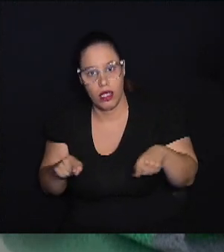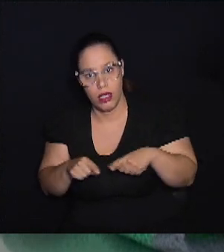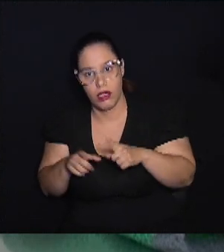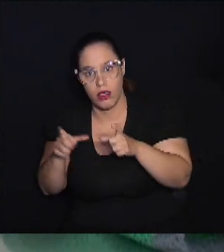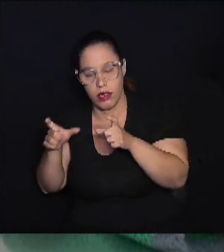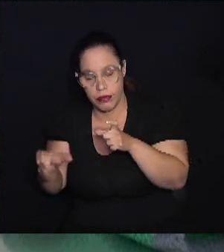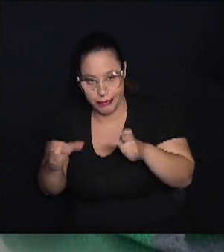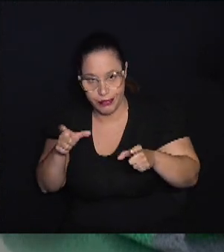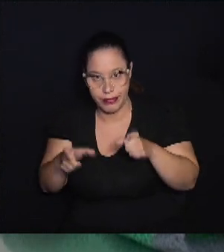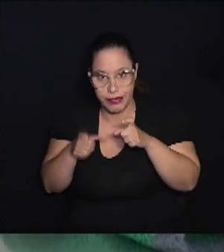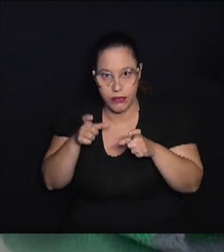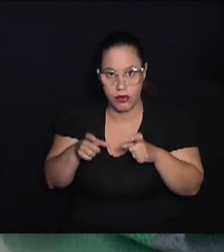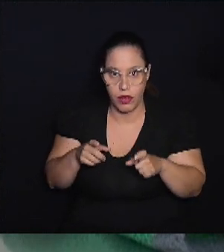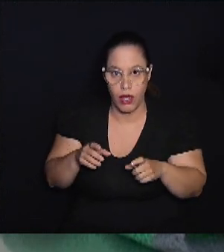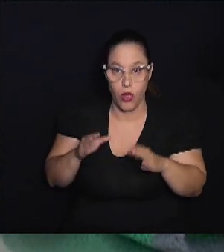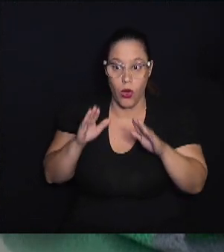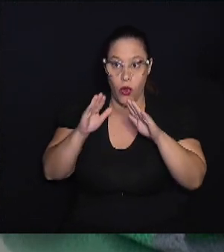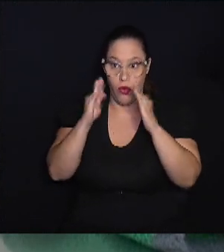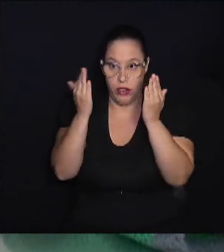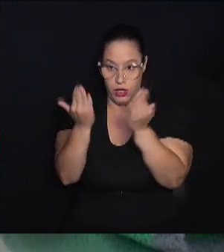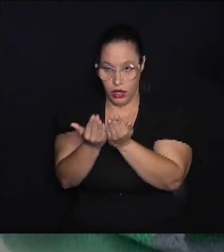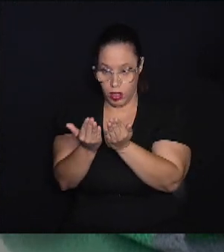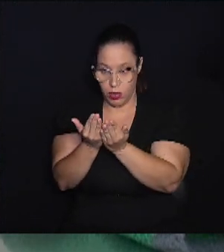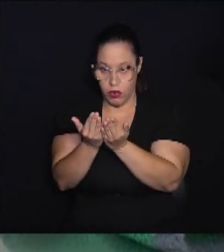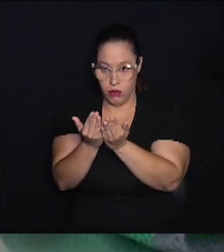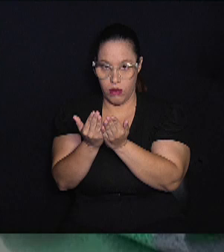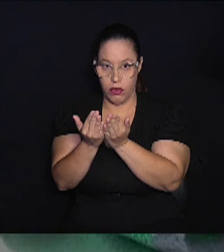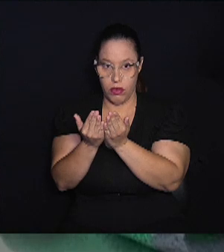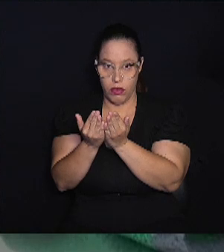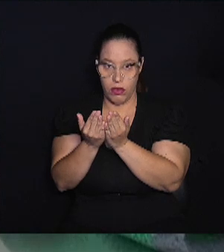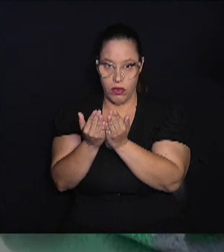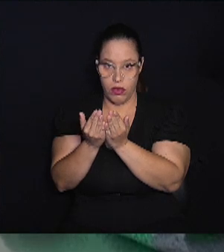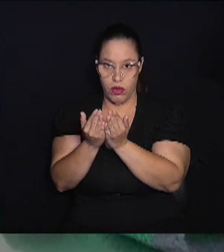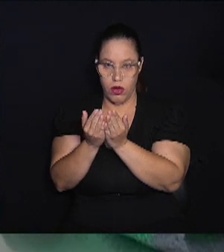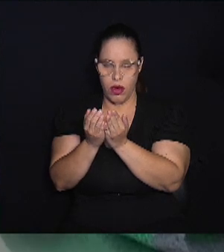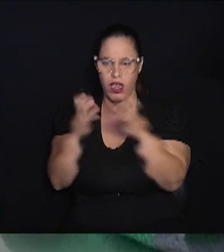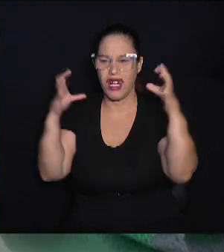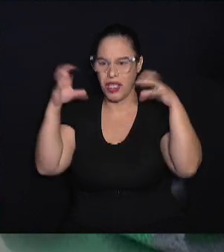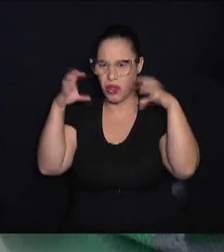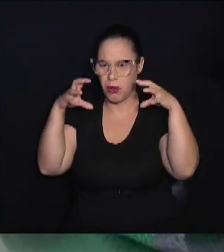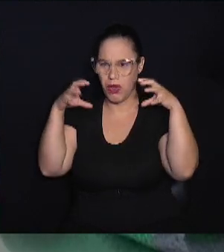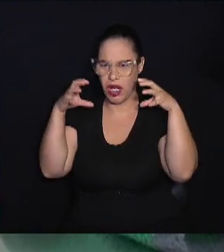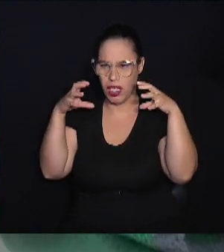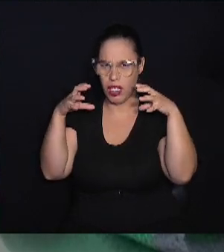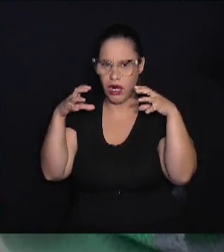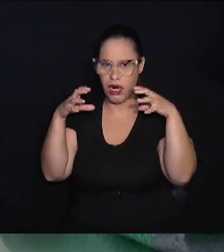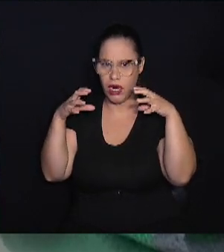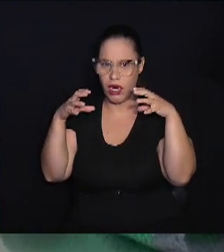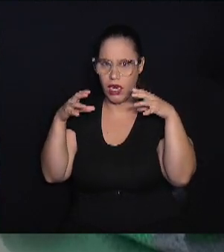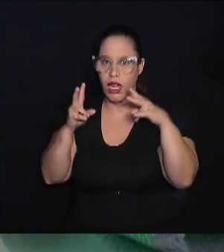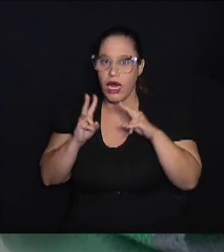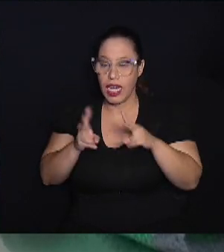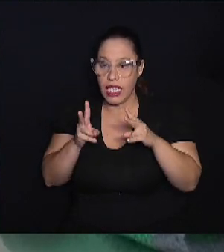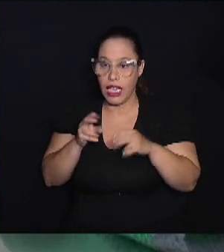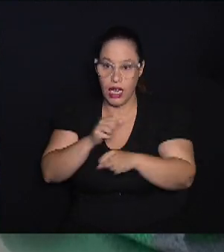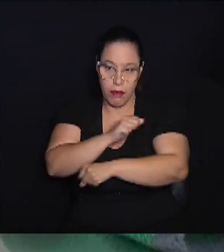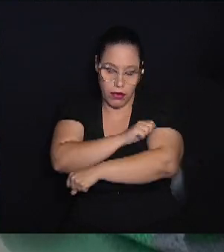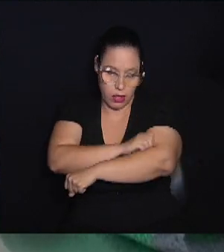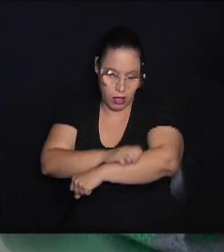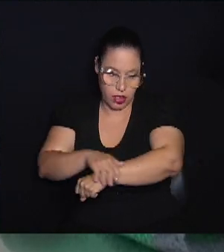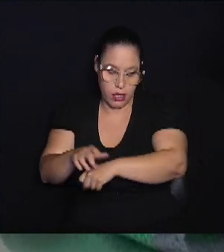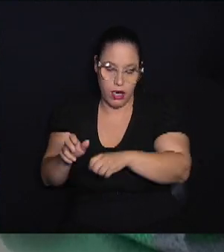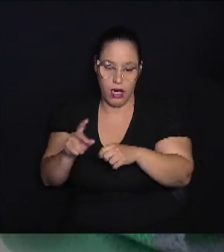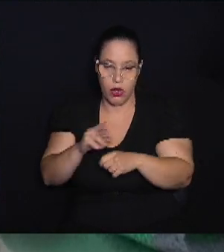em locais fechados. Caso ele tome uma chuva, o interessante é sempre secar com a